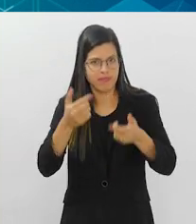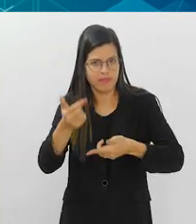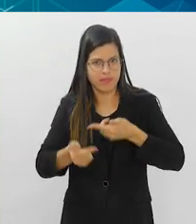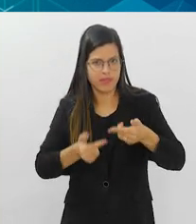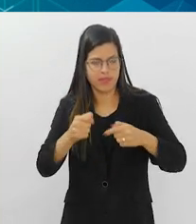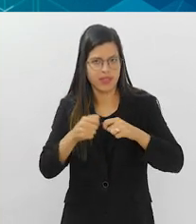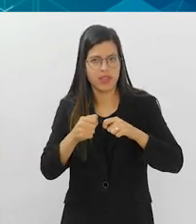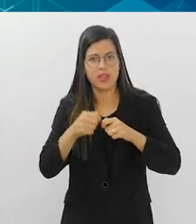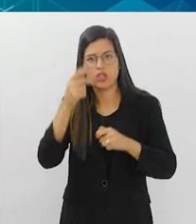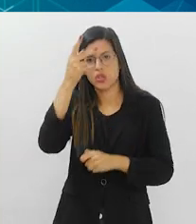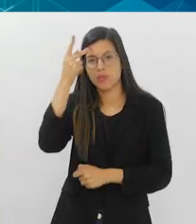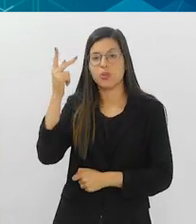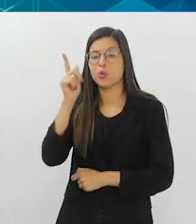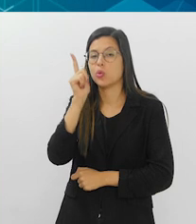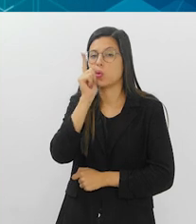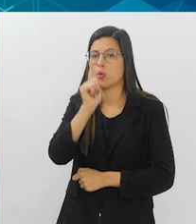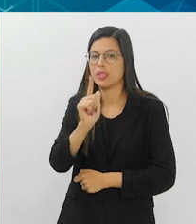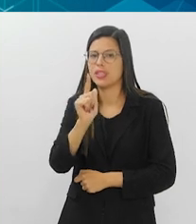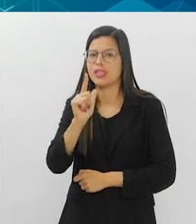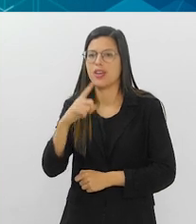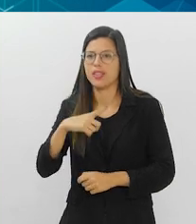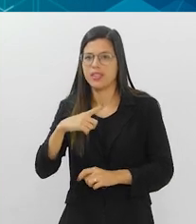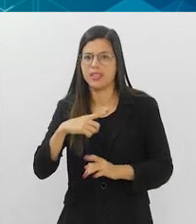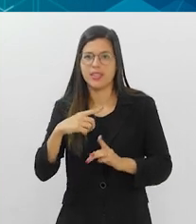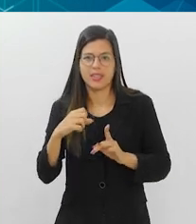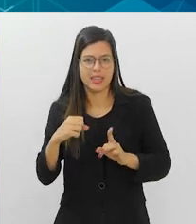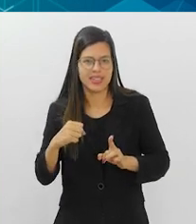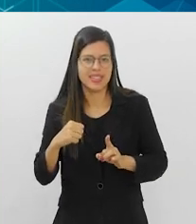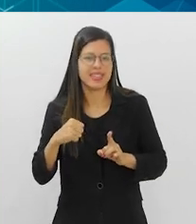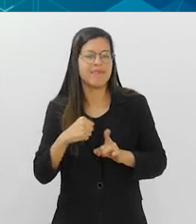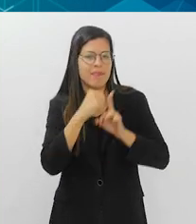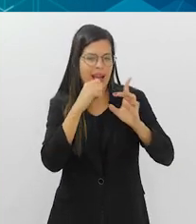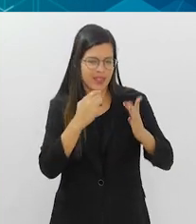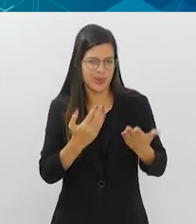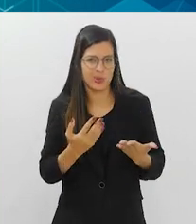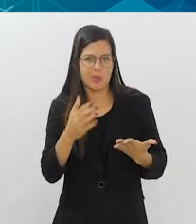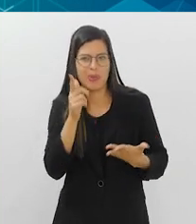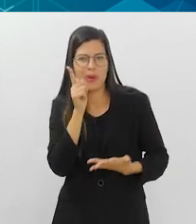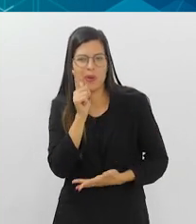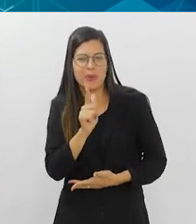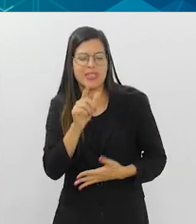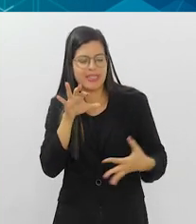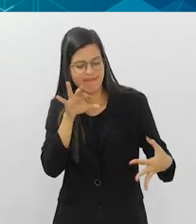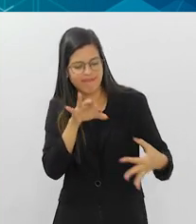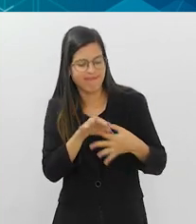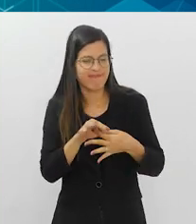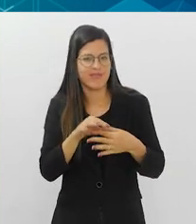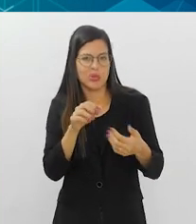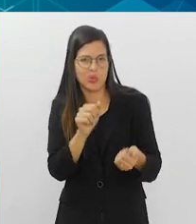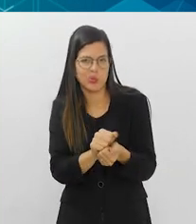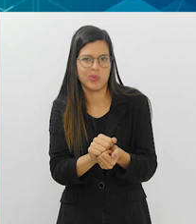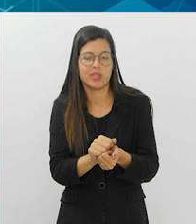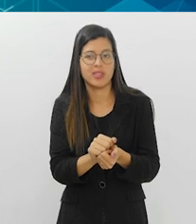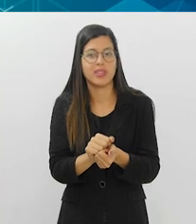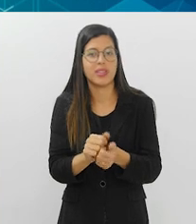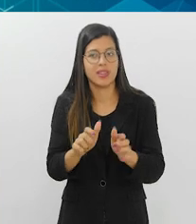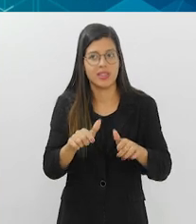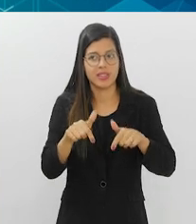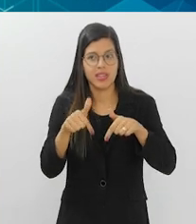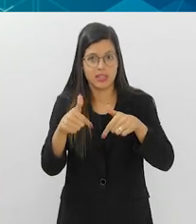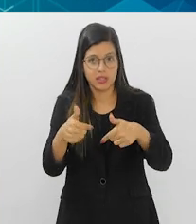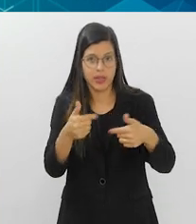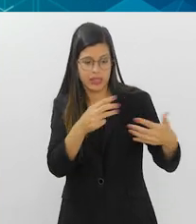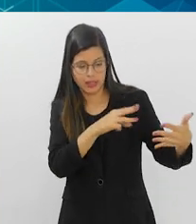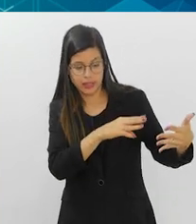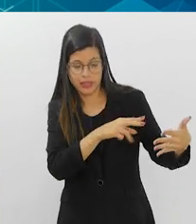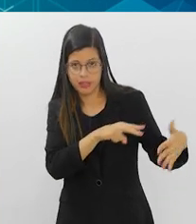para garantir que o trabalho seja feito e as pessoas consigam ter esse pacto para conseguir folgar juntas. Então, você vê essas ações,